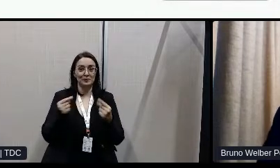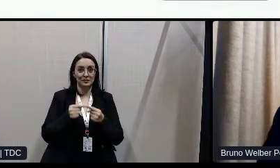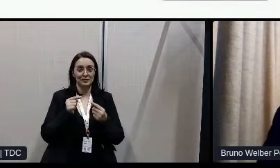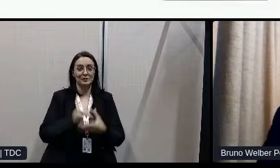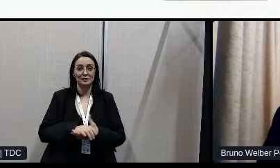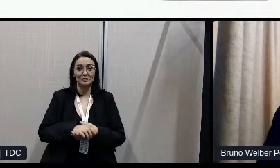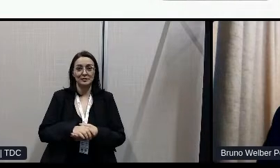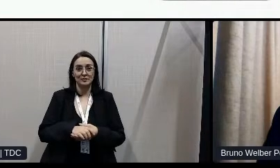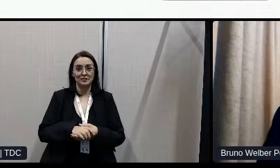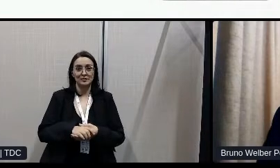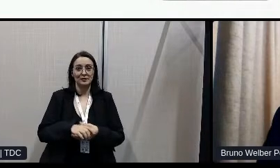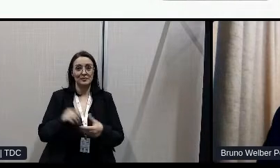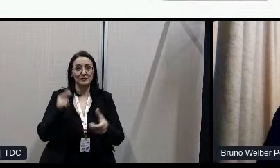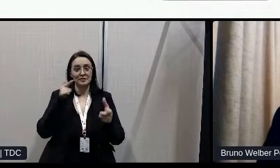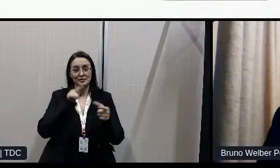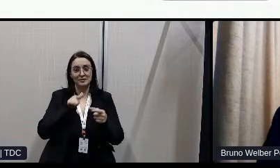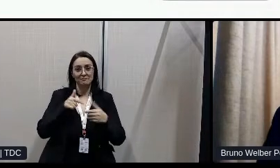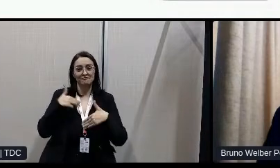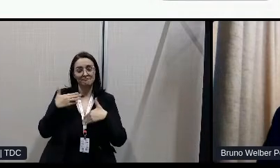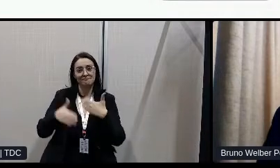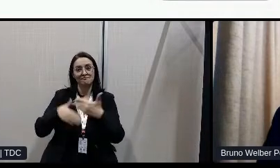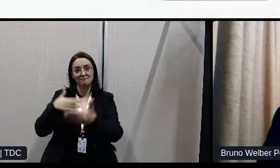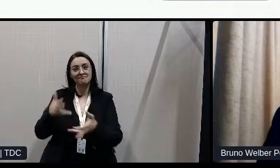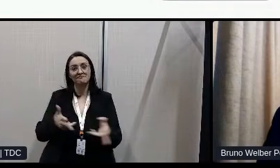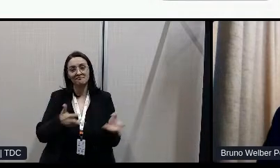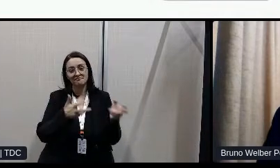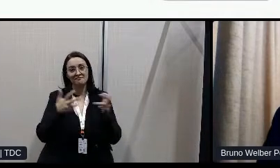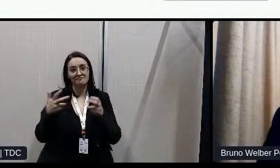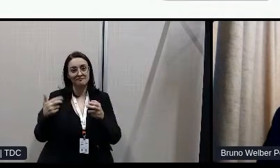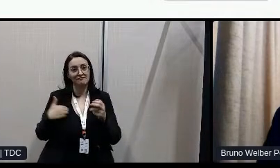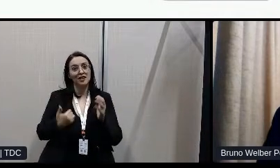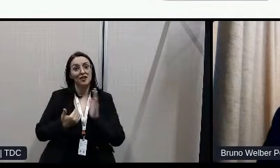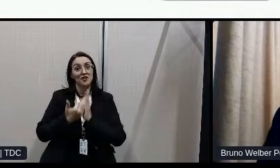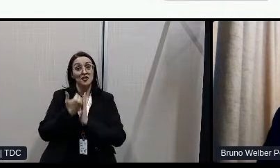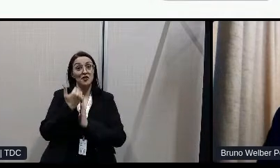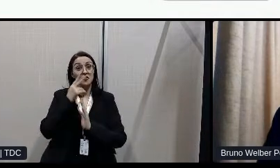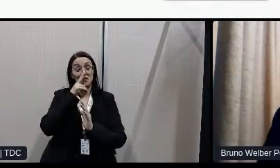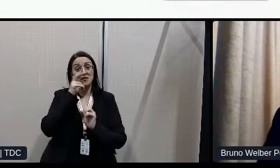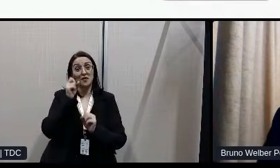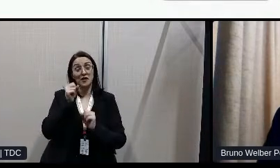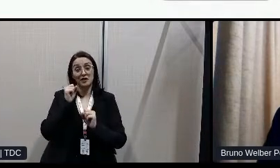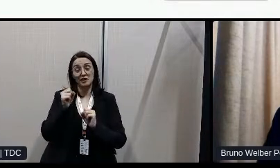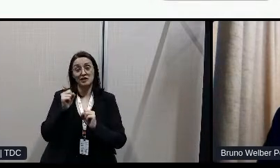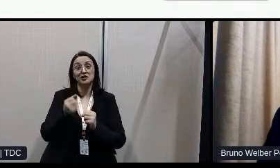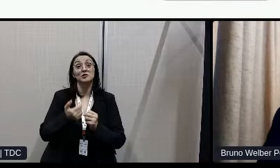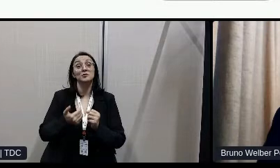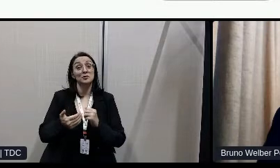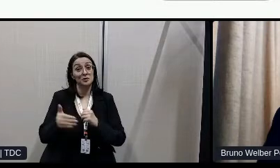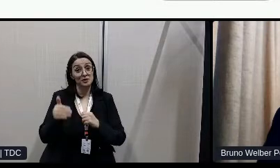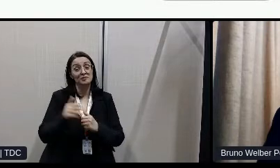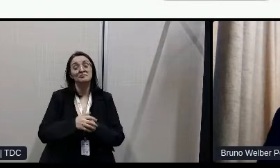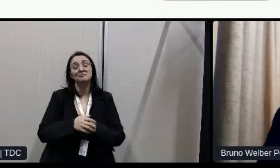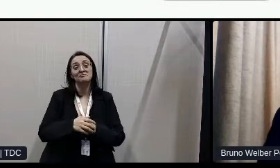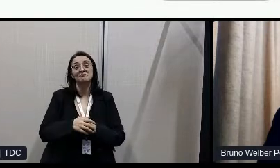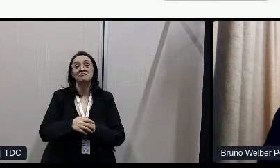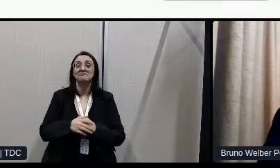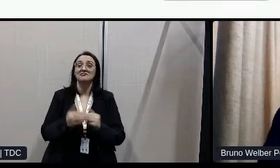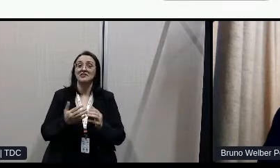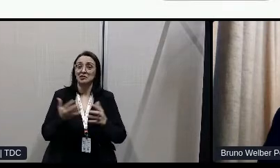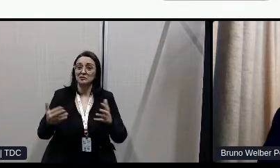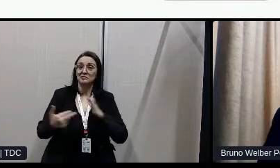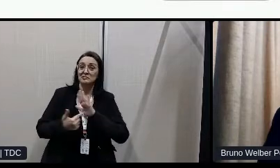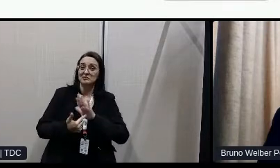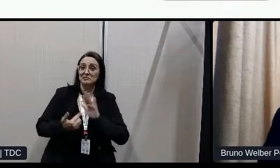Nós conseguindo a tendência, né, a gente vê que o NVDA está cada vez mais forte, o NVDA está crescendo cada vez mais, ele está cada vez mais presente